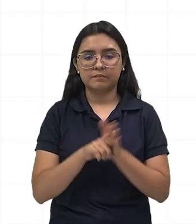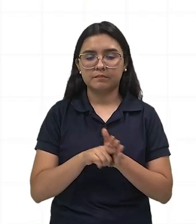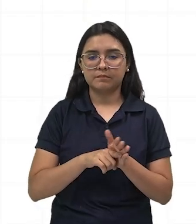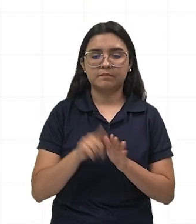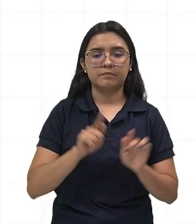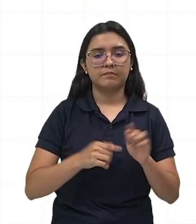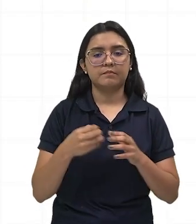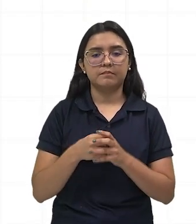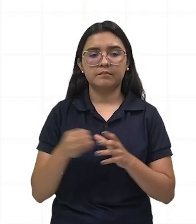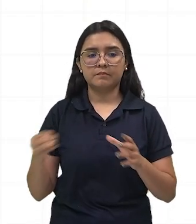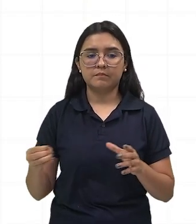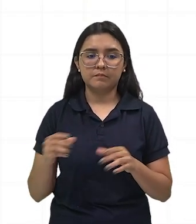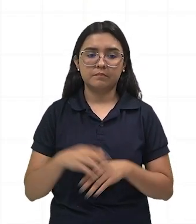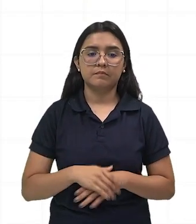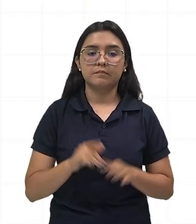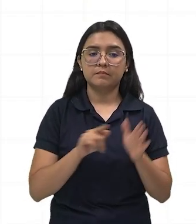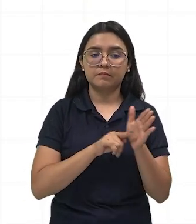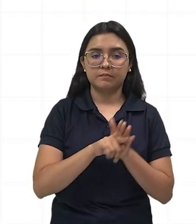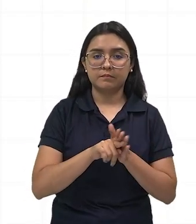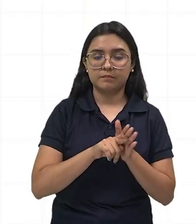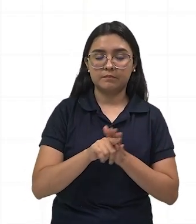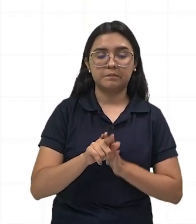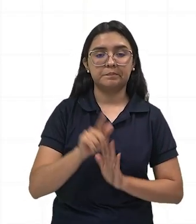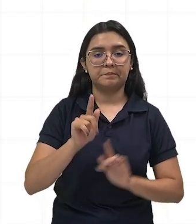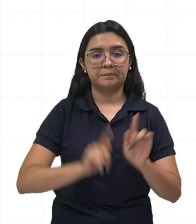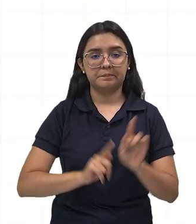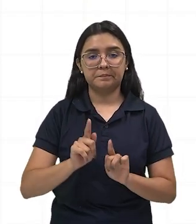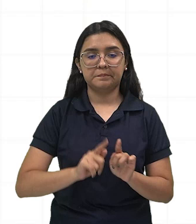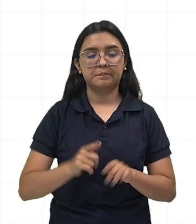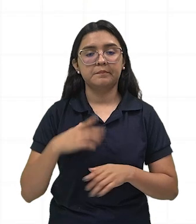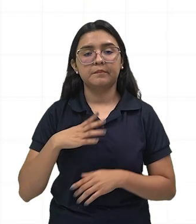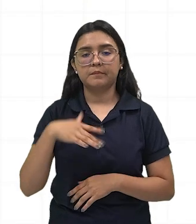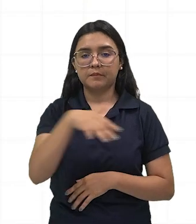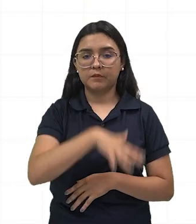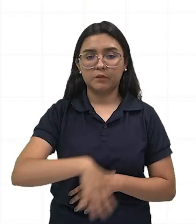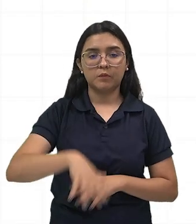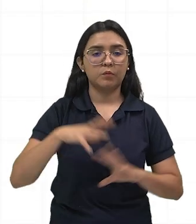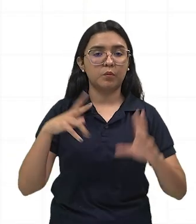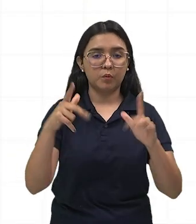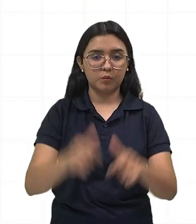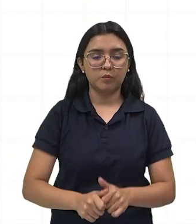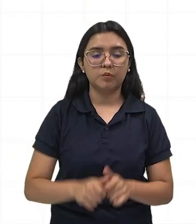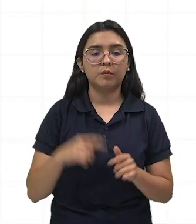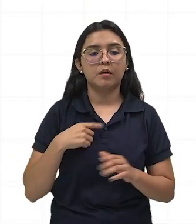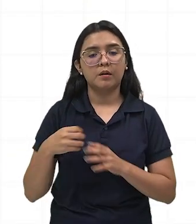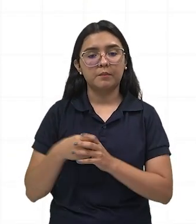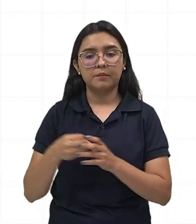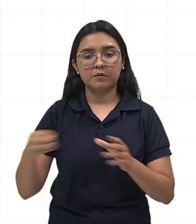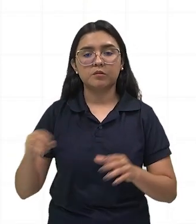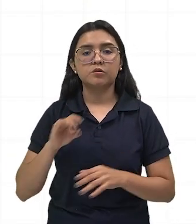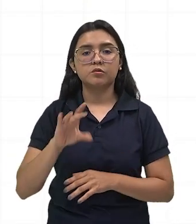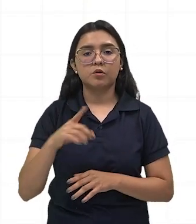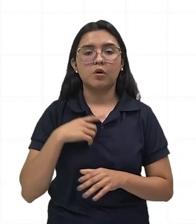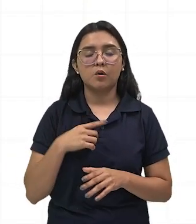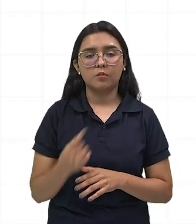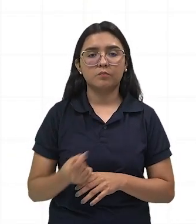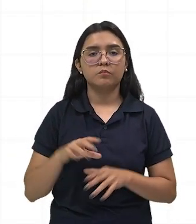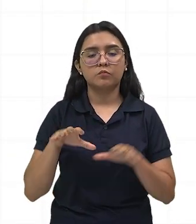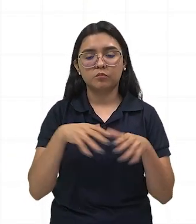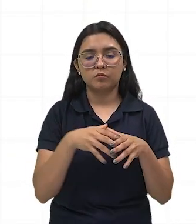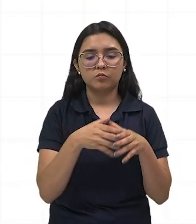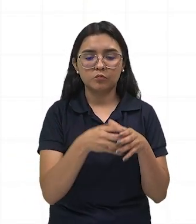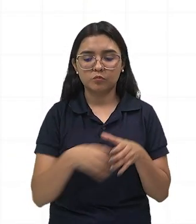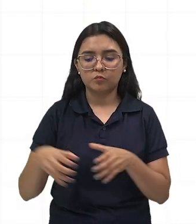amostral. A pesquisa censitária, nós já vimos aí que abrange toda a população. A amostral envolve a coleta de dados de